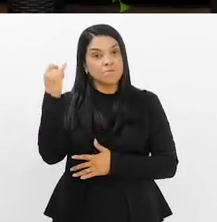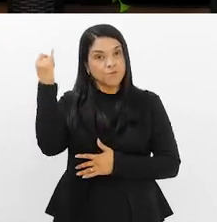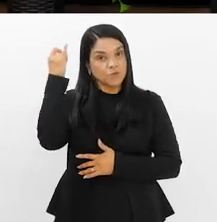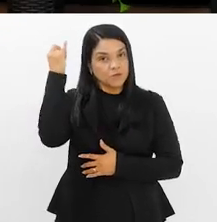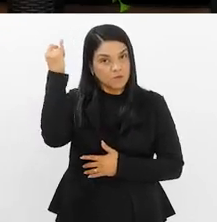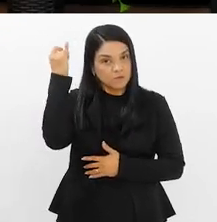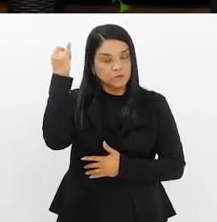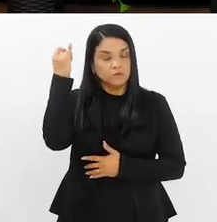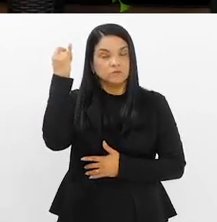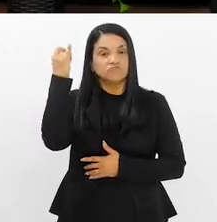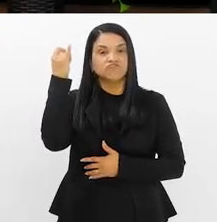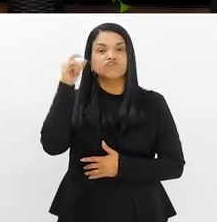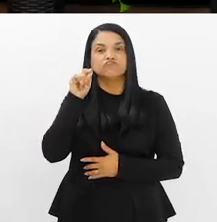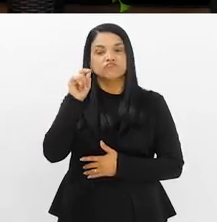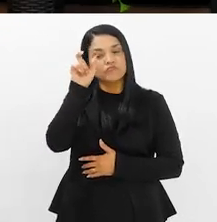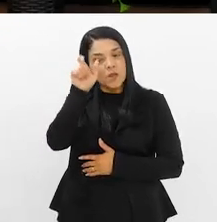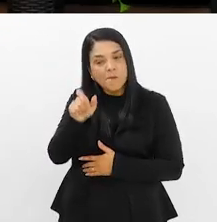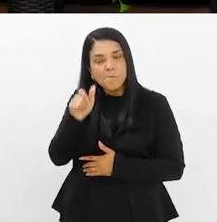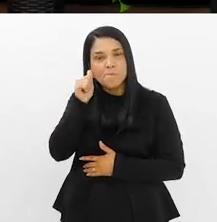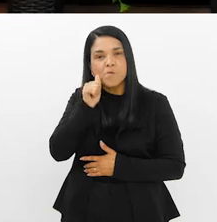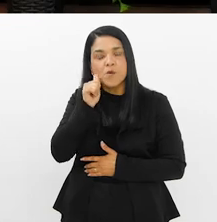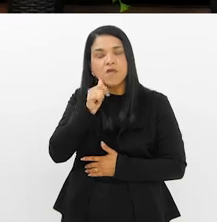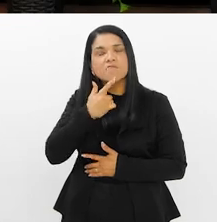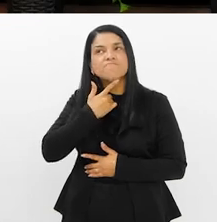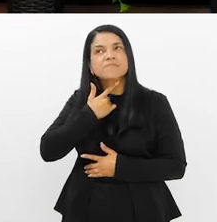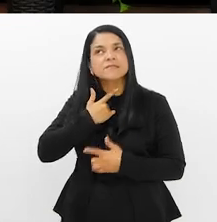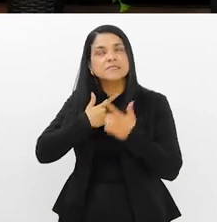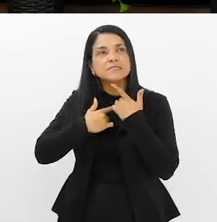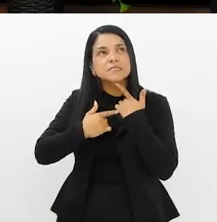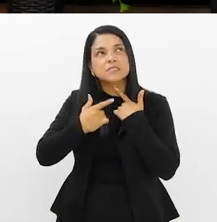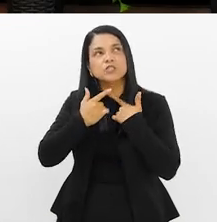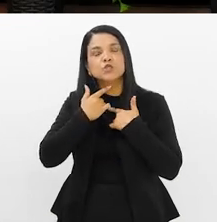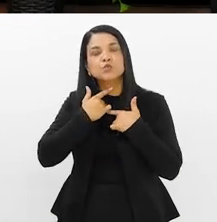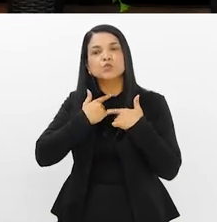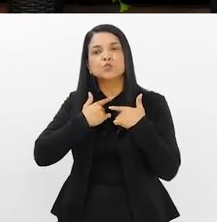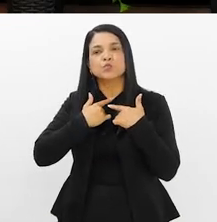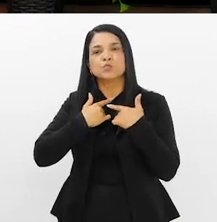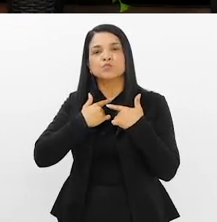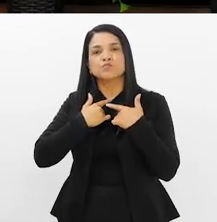importante, eu acredito que seja a mulher entender o que ela mesma quer.